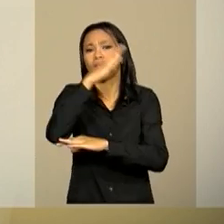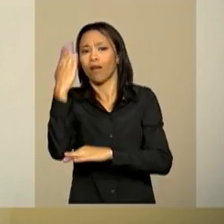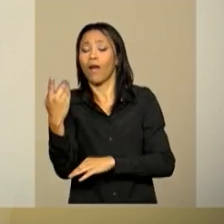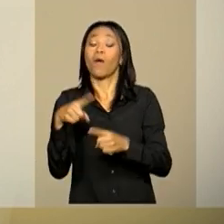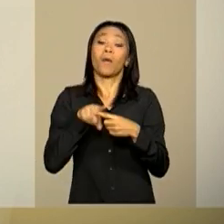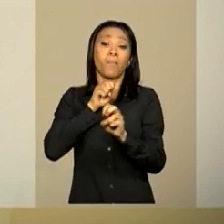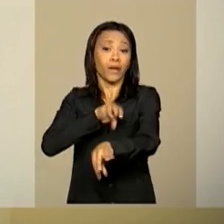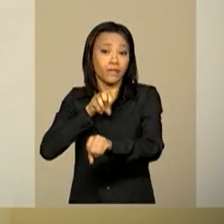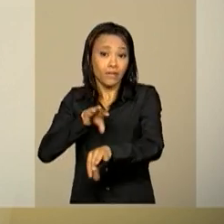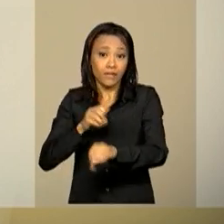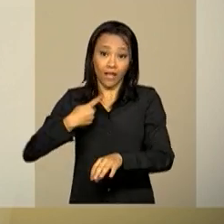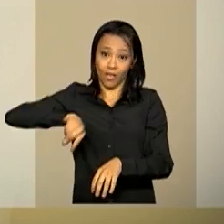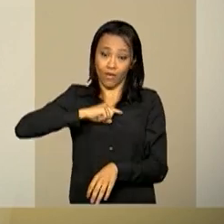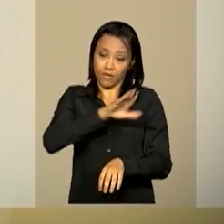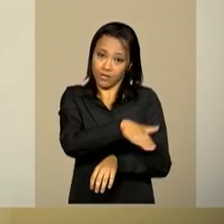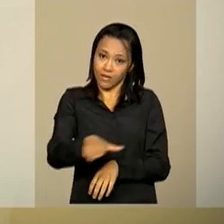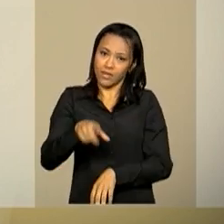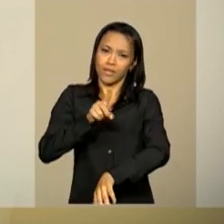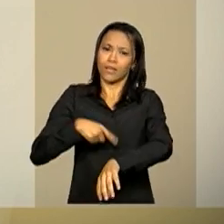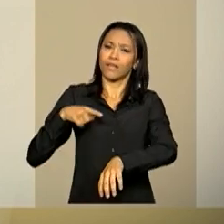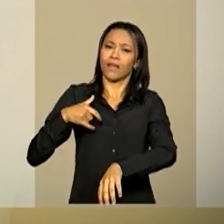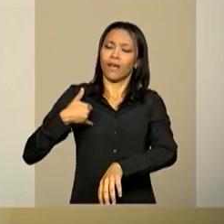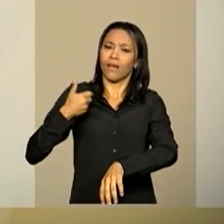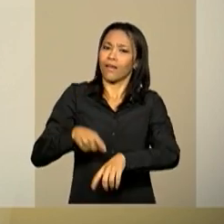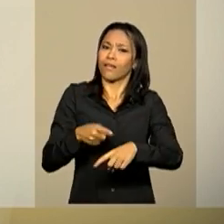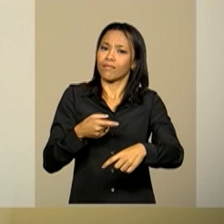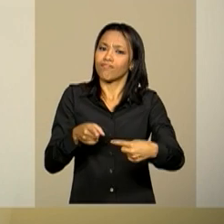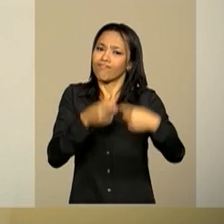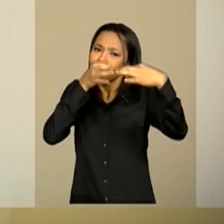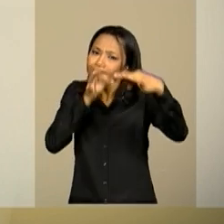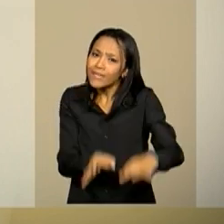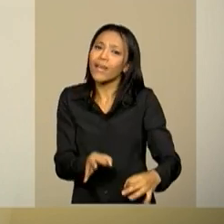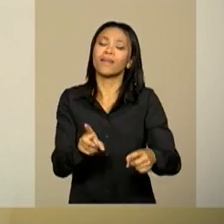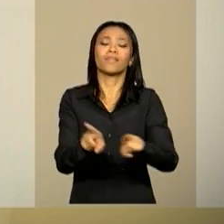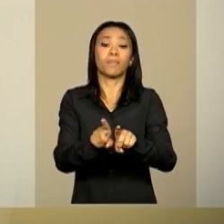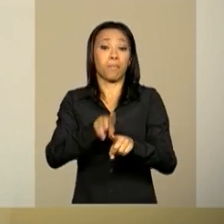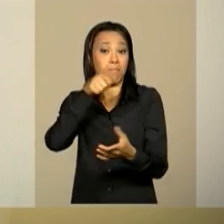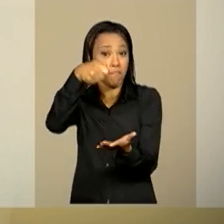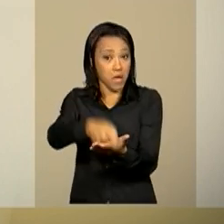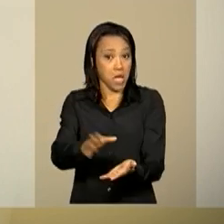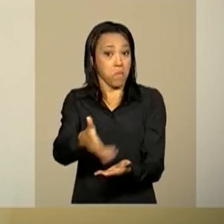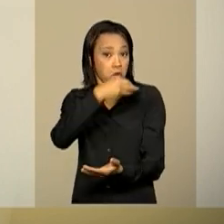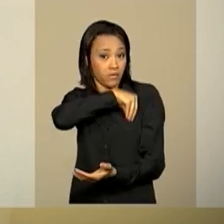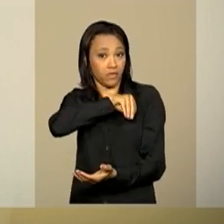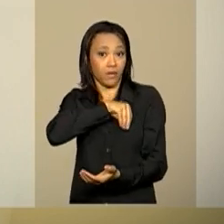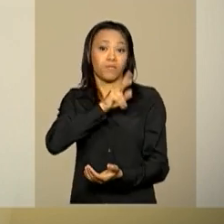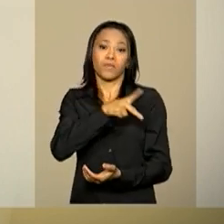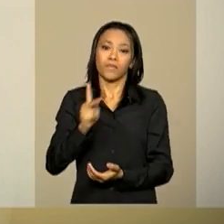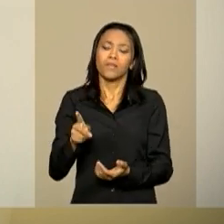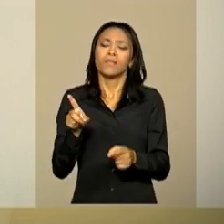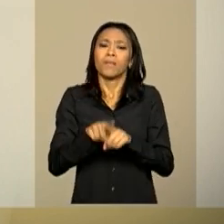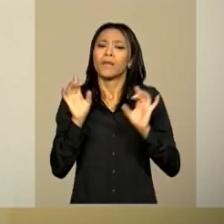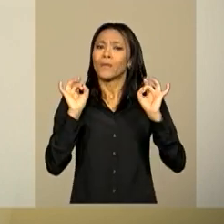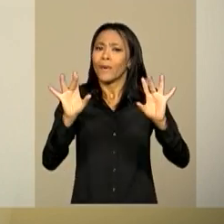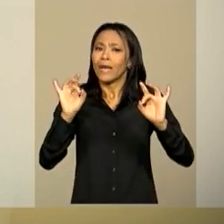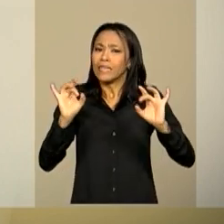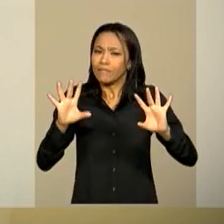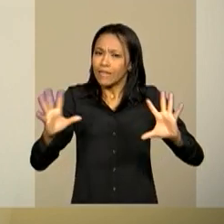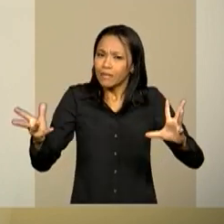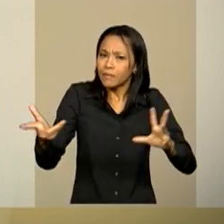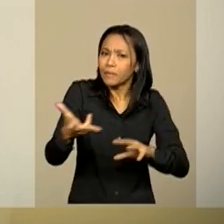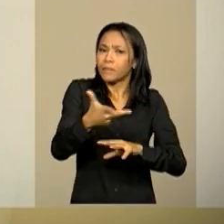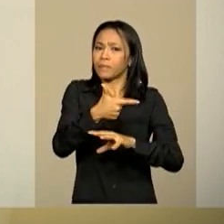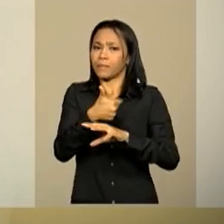alfabetizar as nossas crianças na idade certa para pagar melhores salários e para qualificar os nossos